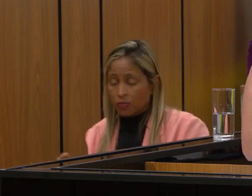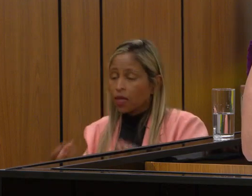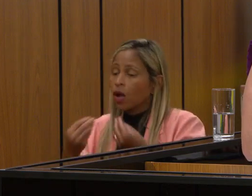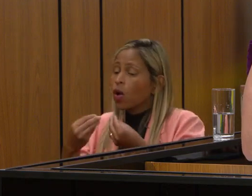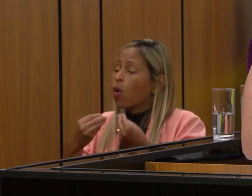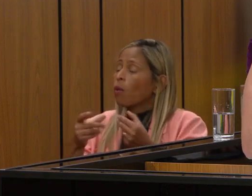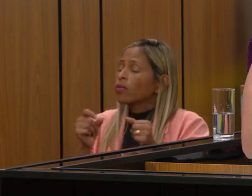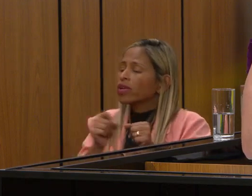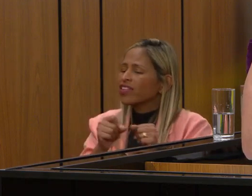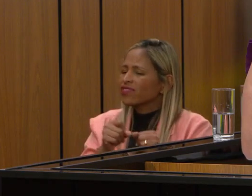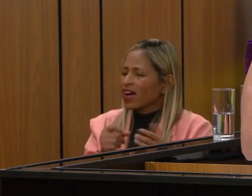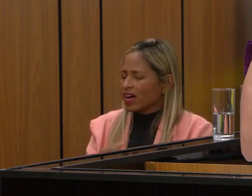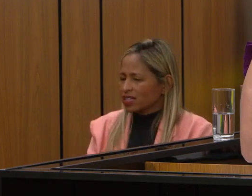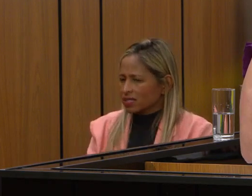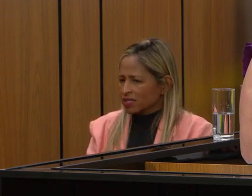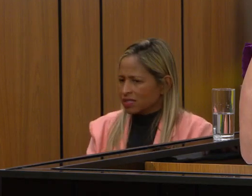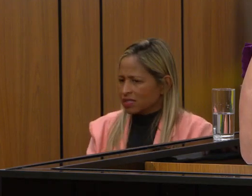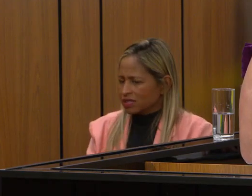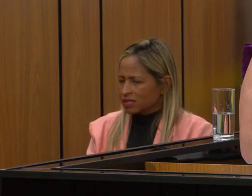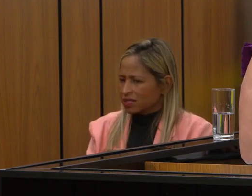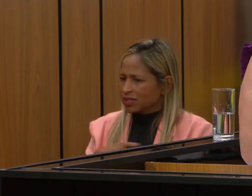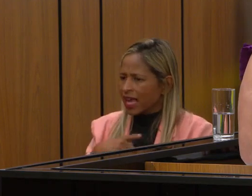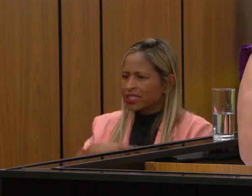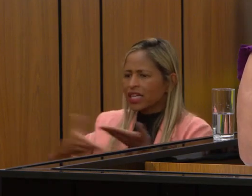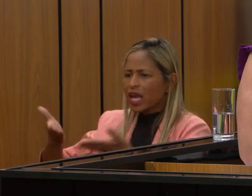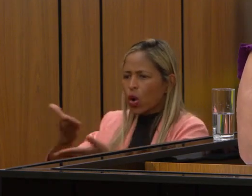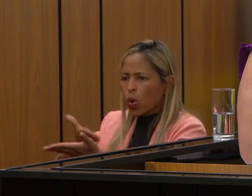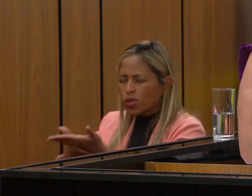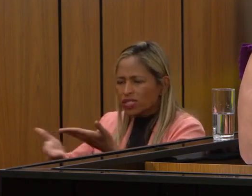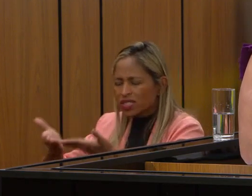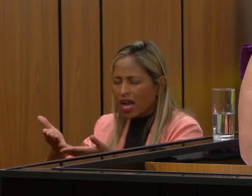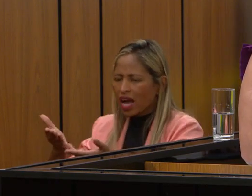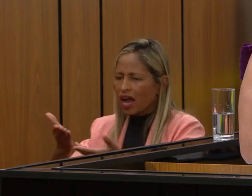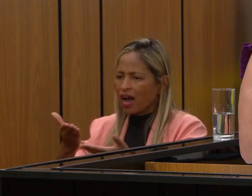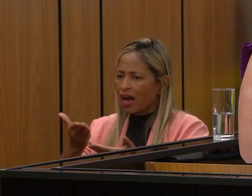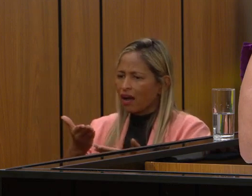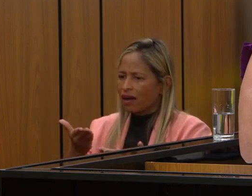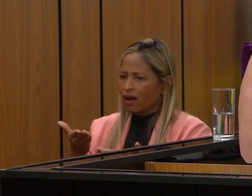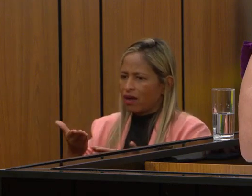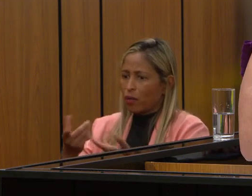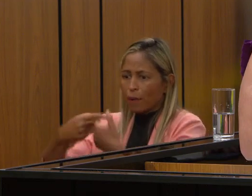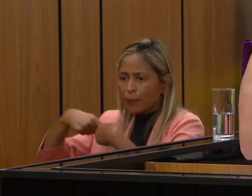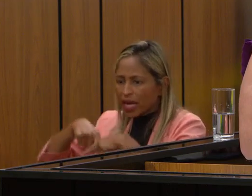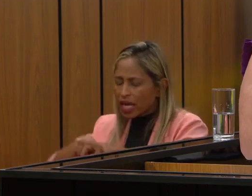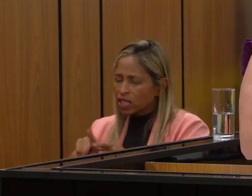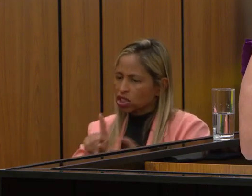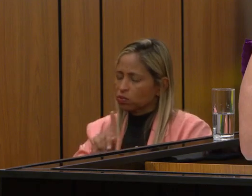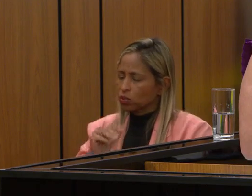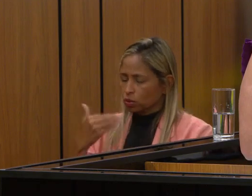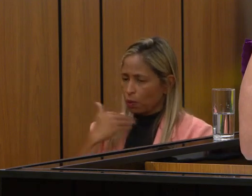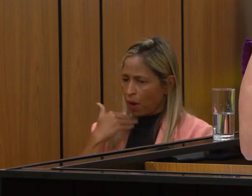faz a gente tenta negociar com a financeira e